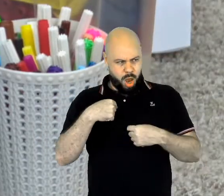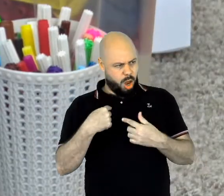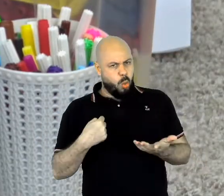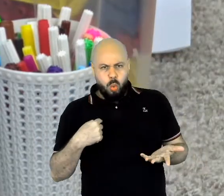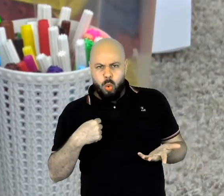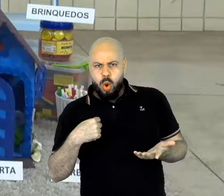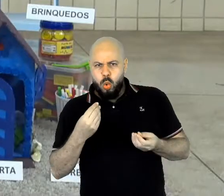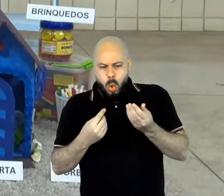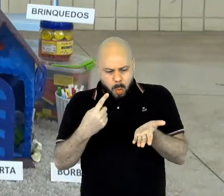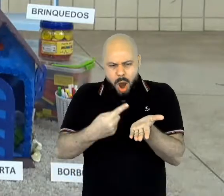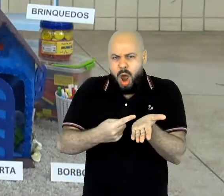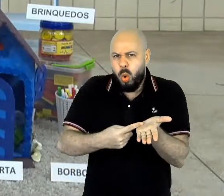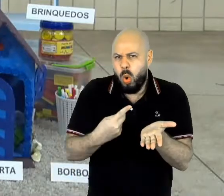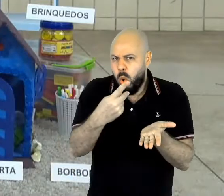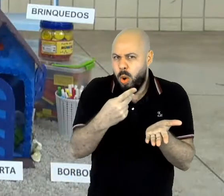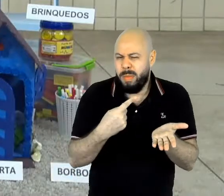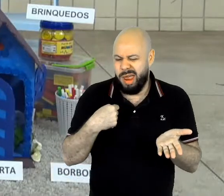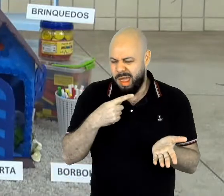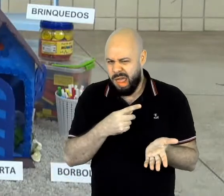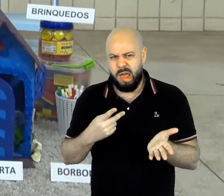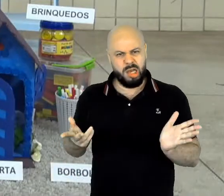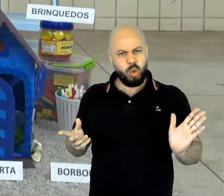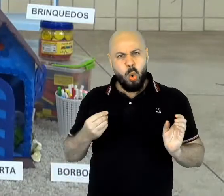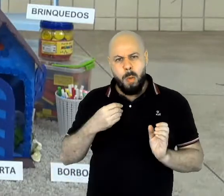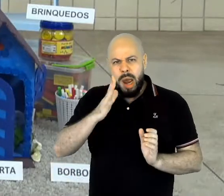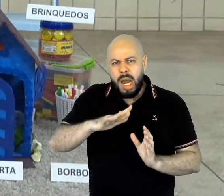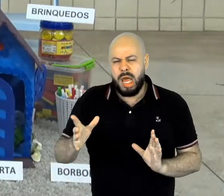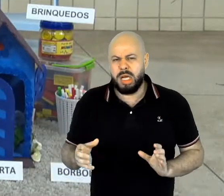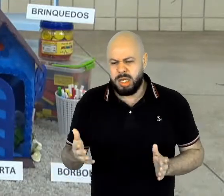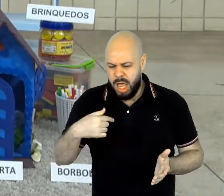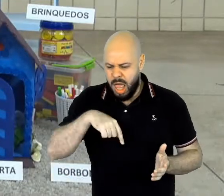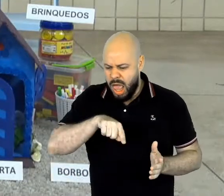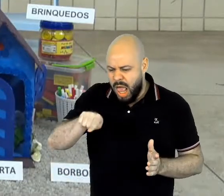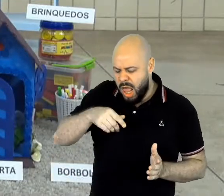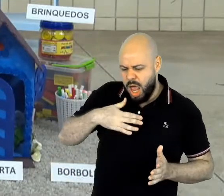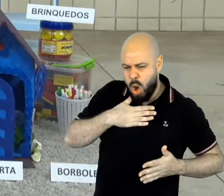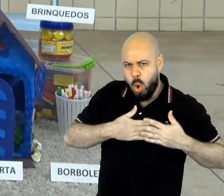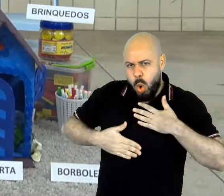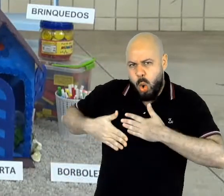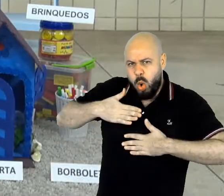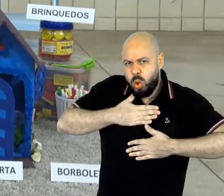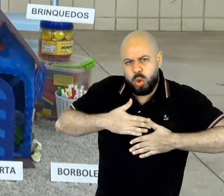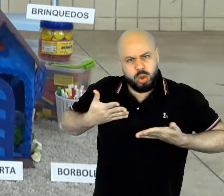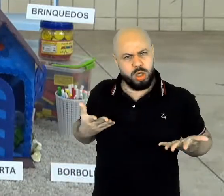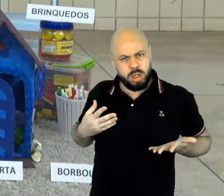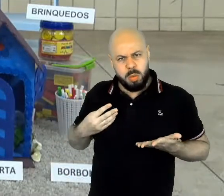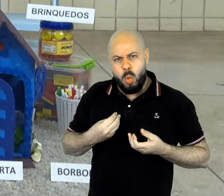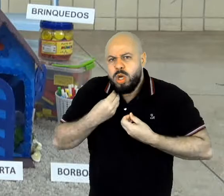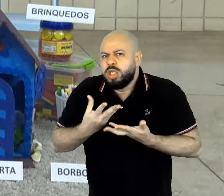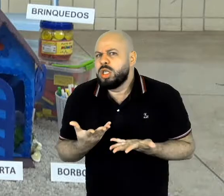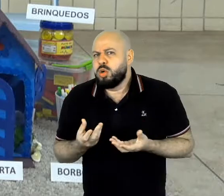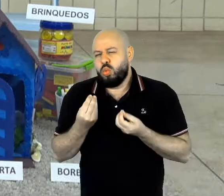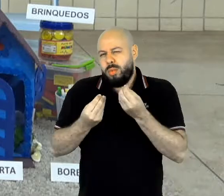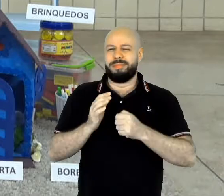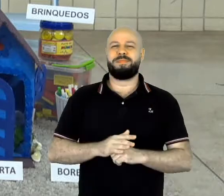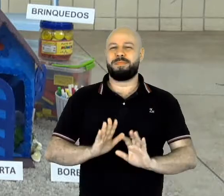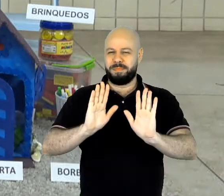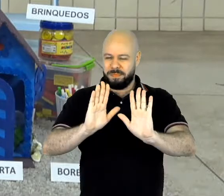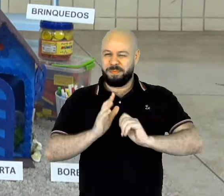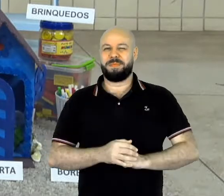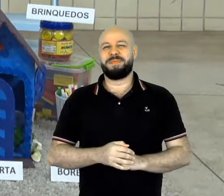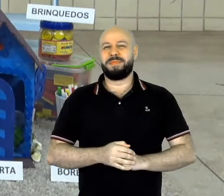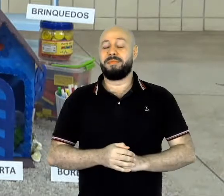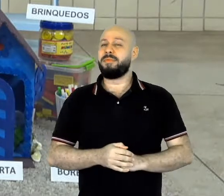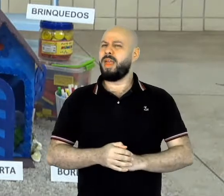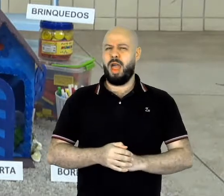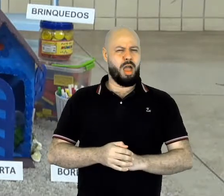fazer um acordo com a minha criança para ela gostar de poesia? Como assim? É isso mesmo. E não é